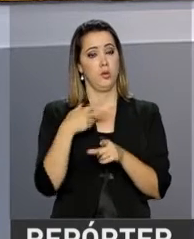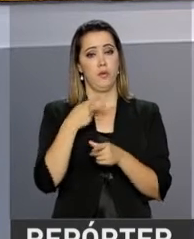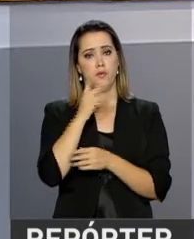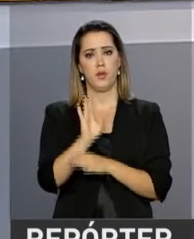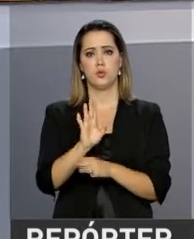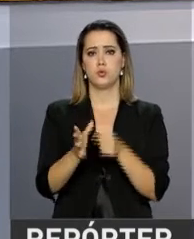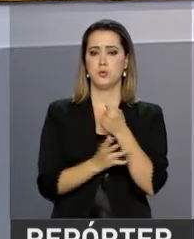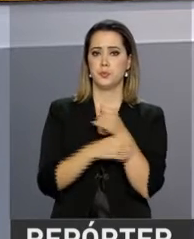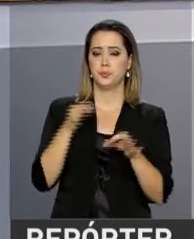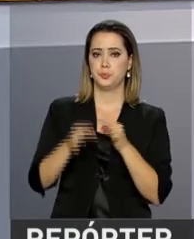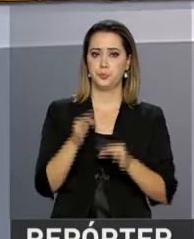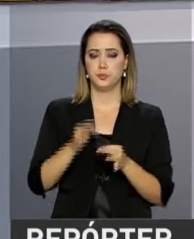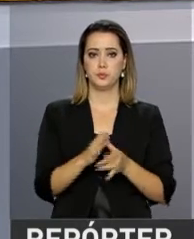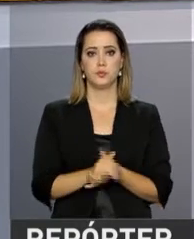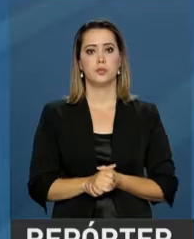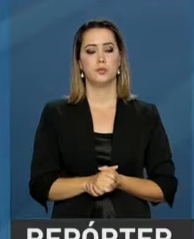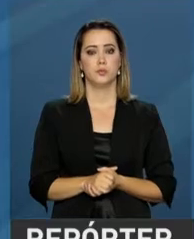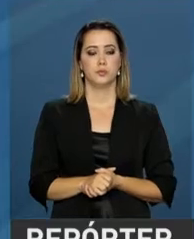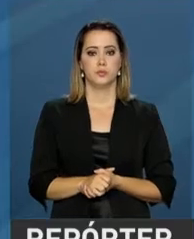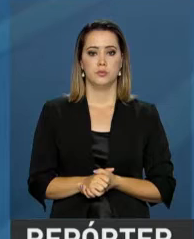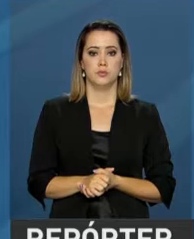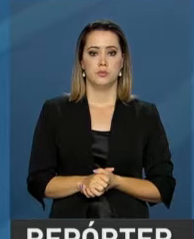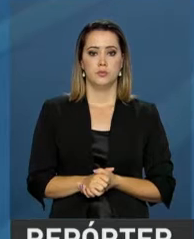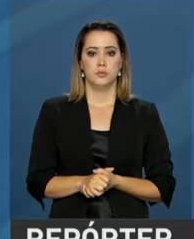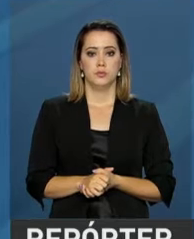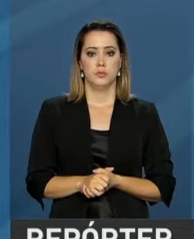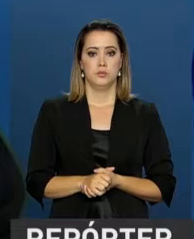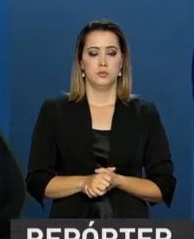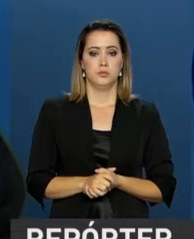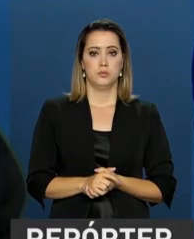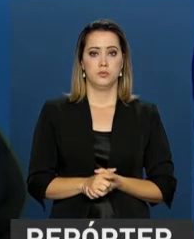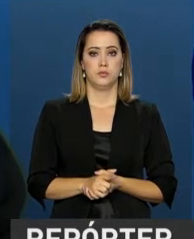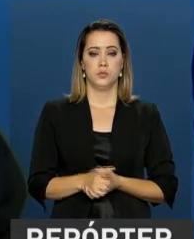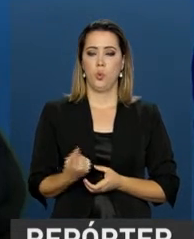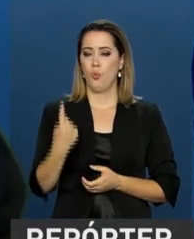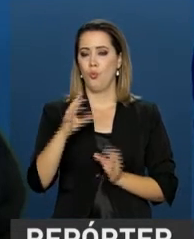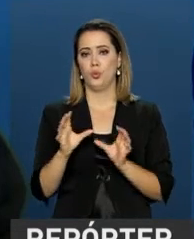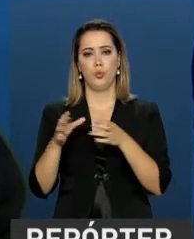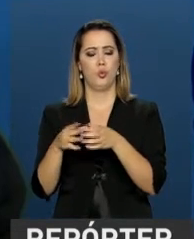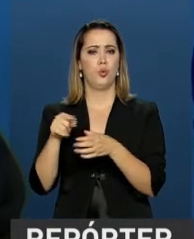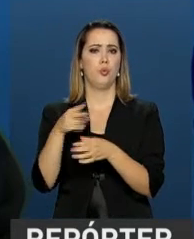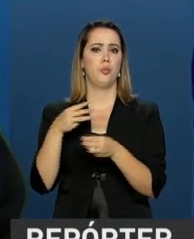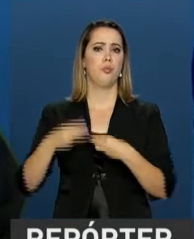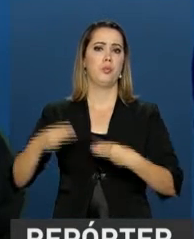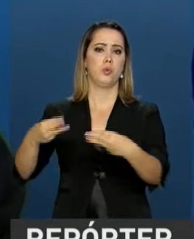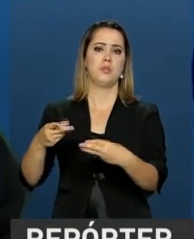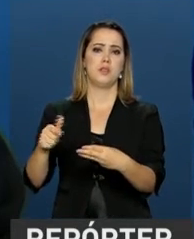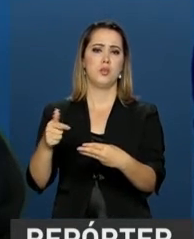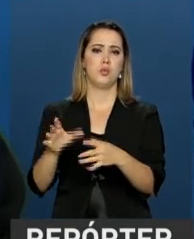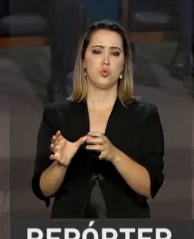jurídica aos investidores era o único setor do ministério que ainda não tinha sua agência